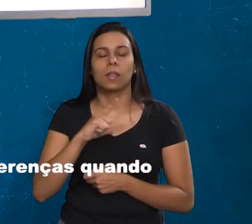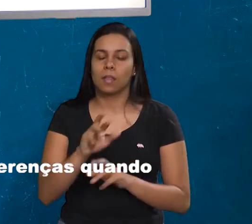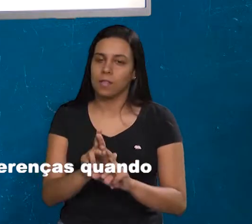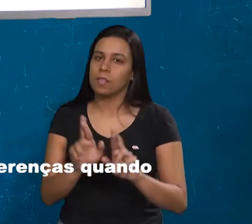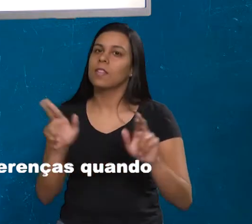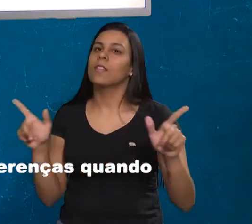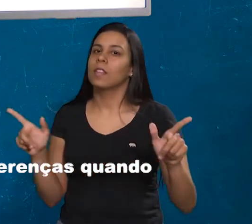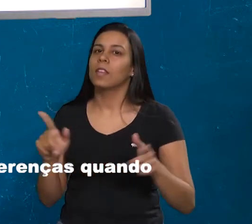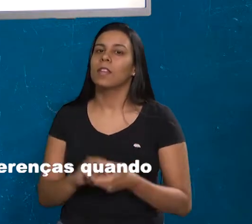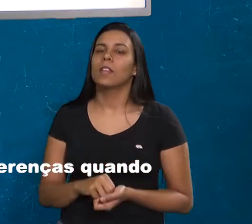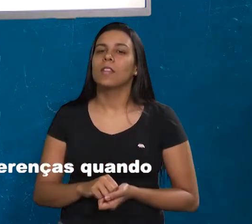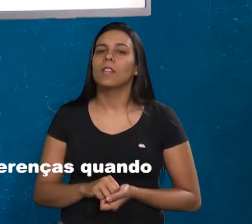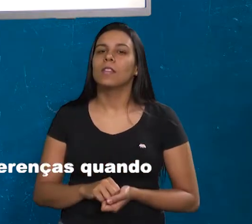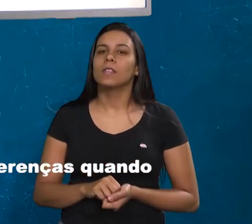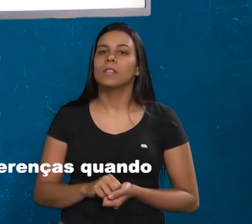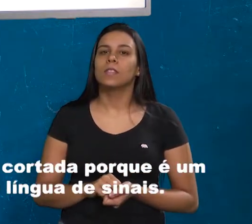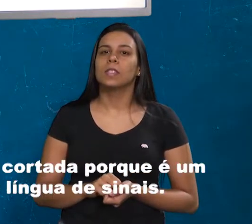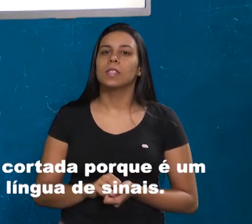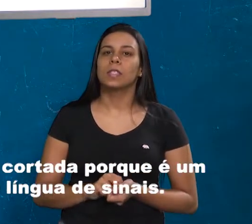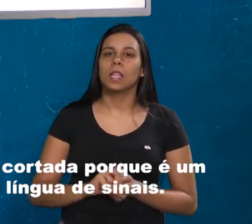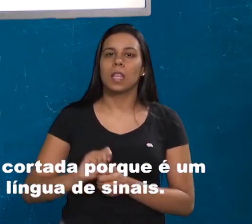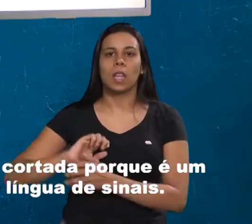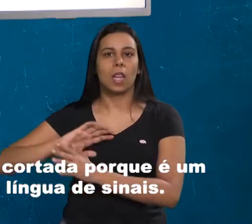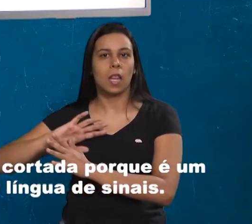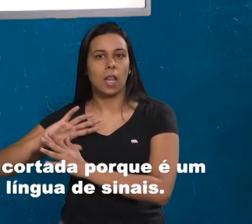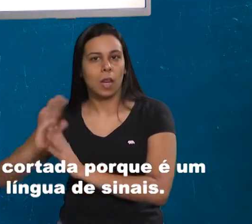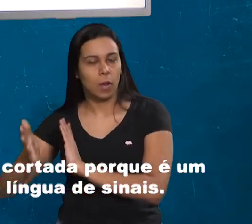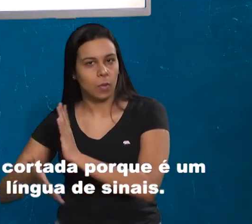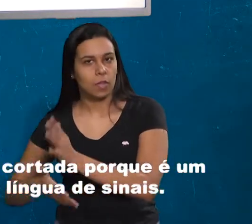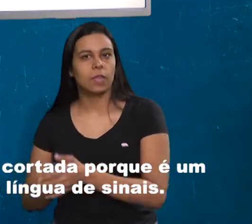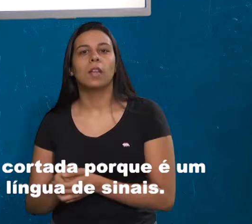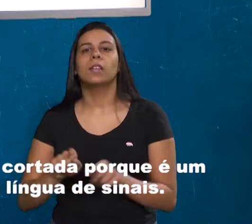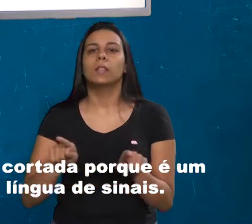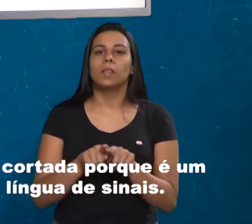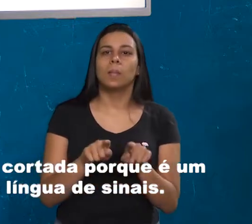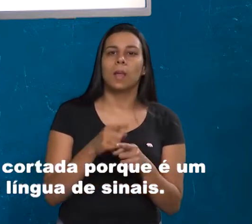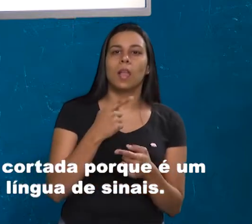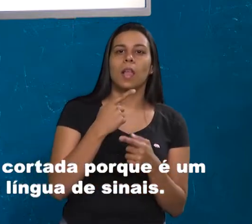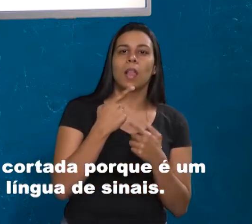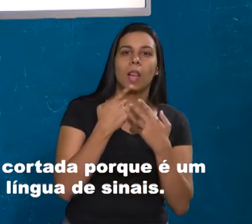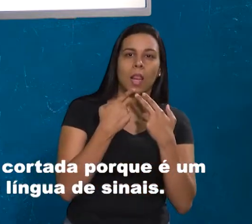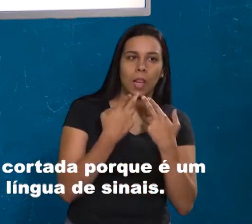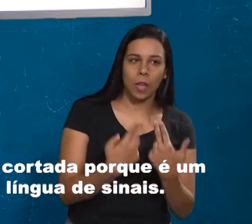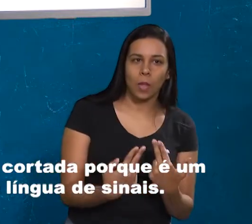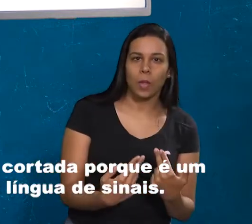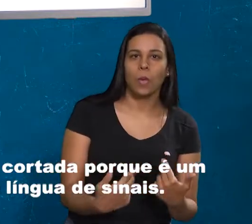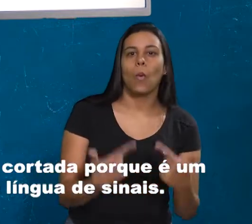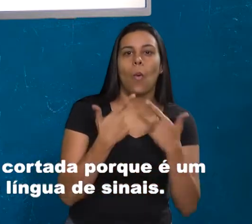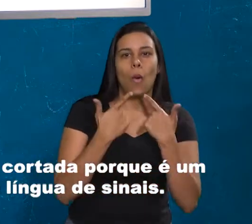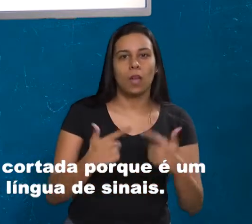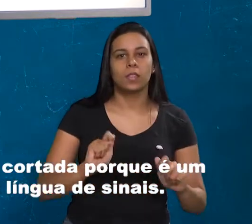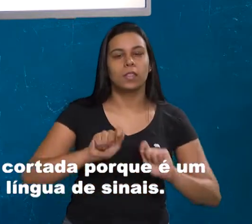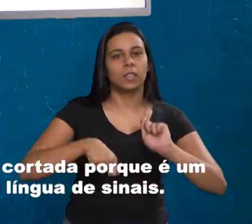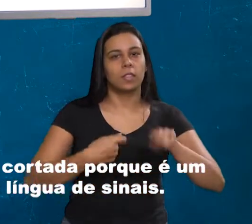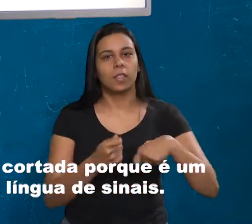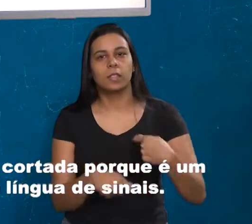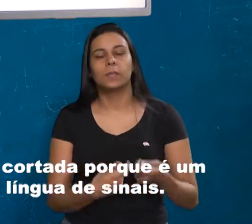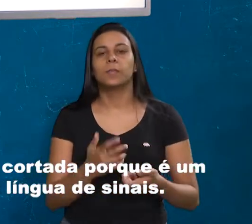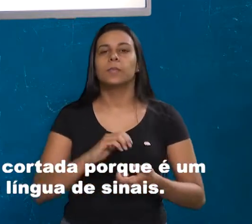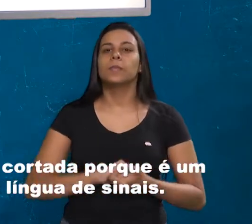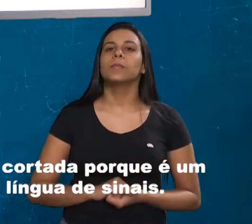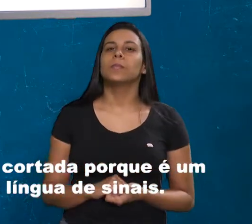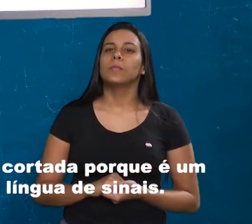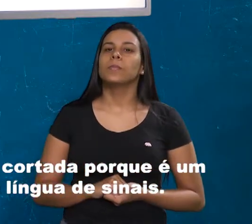quando a gente fala de língua de sinais e de linguagem de sinais. Por isso que aí a imagem está cortada, porque é um